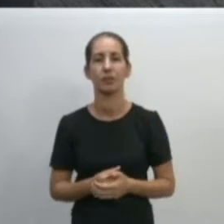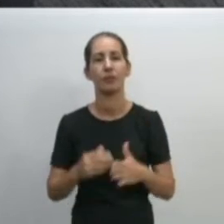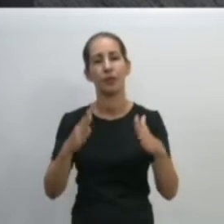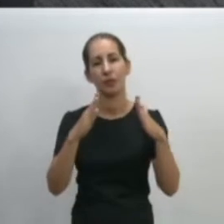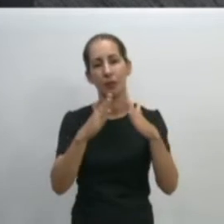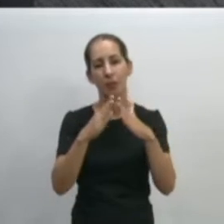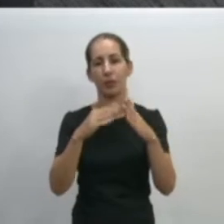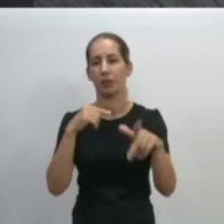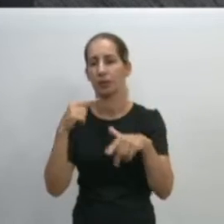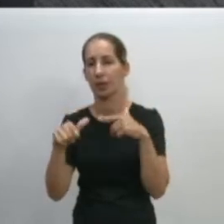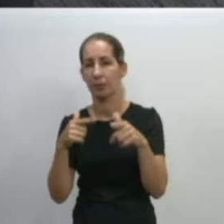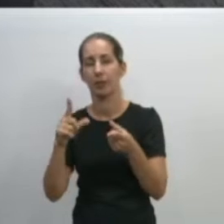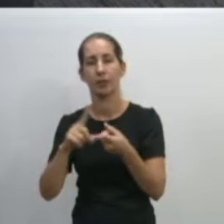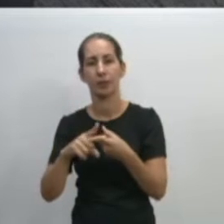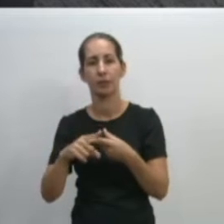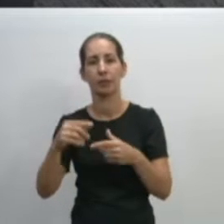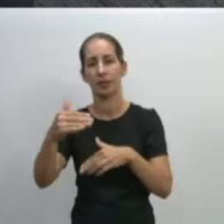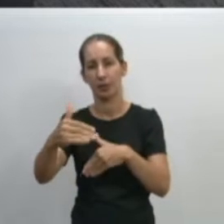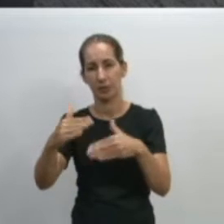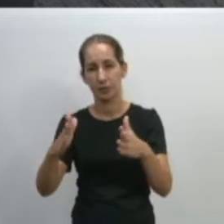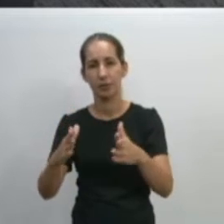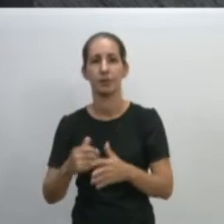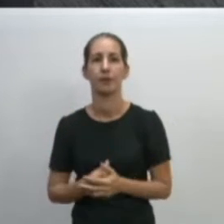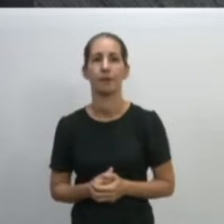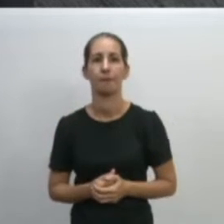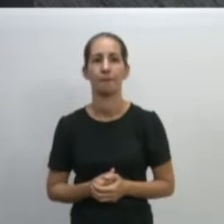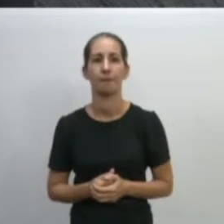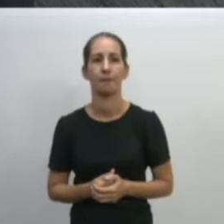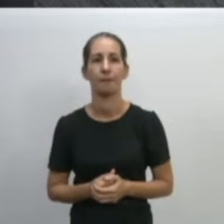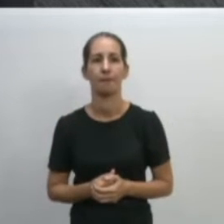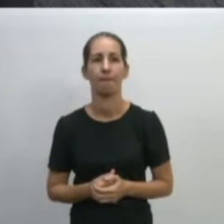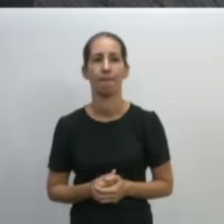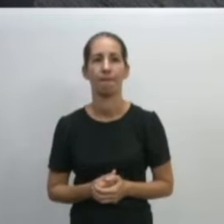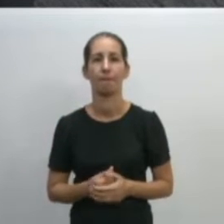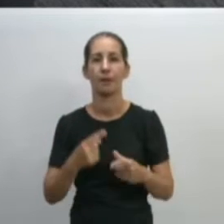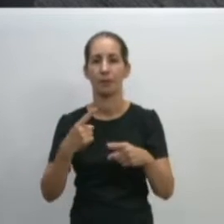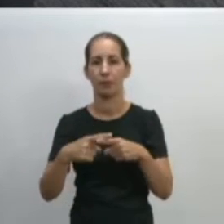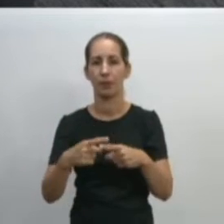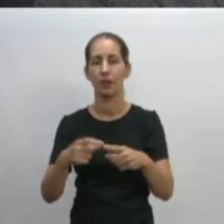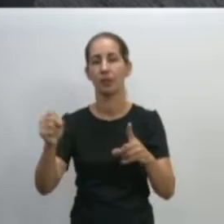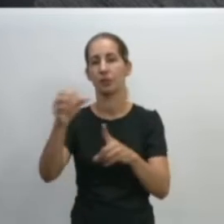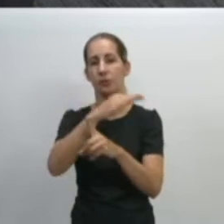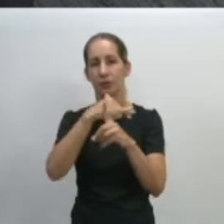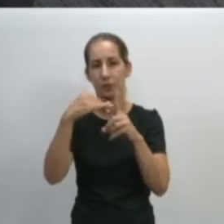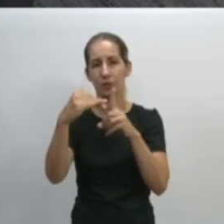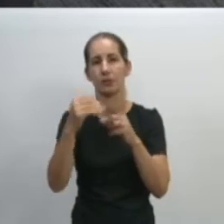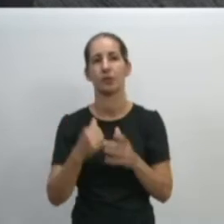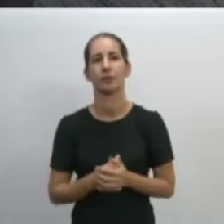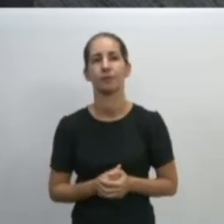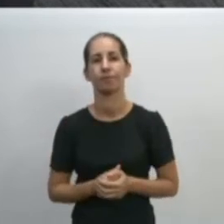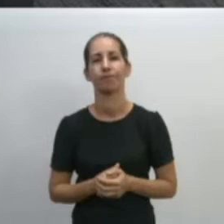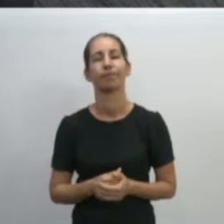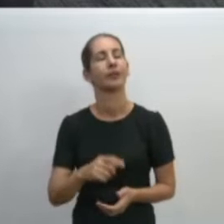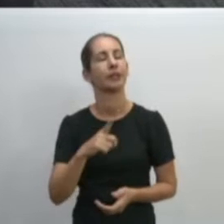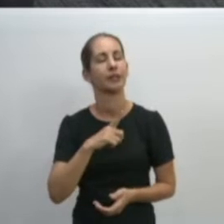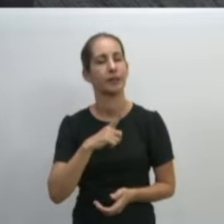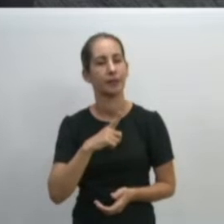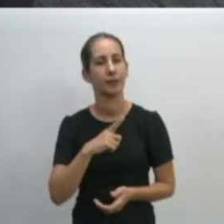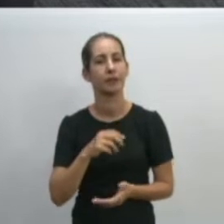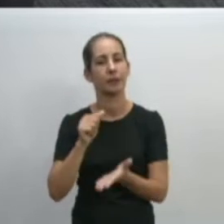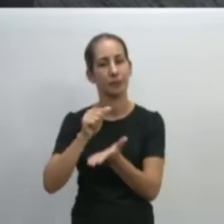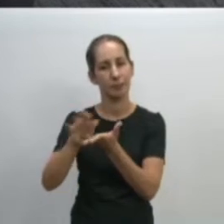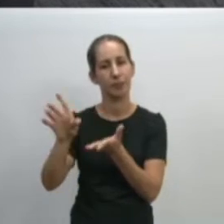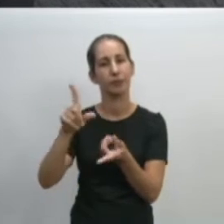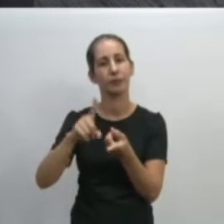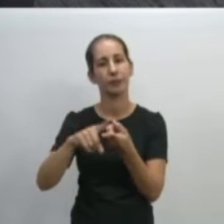moram, que trabalham também naquela região, porque as questões sociais existem e o